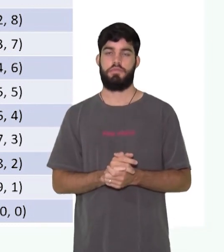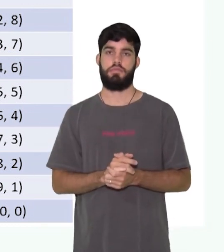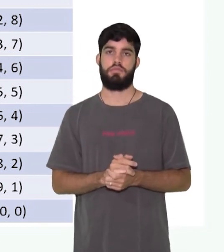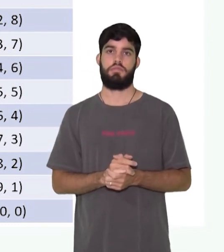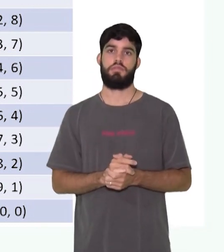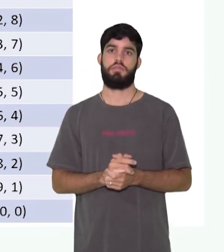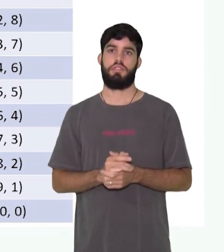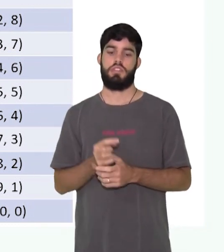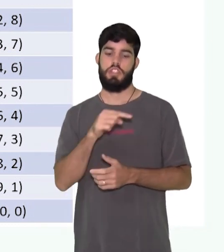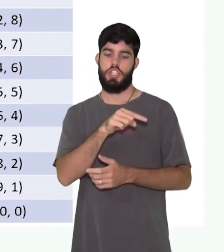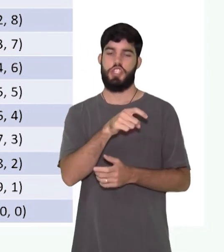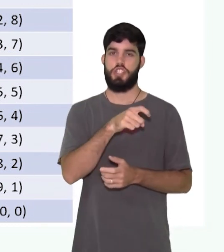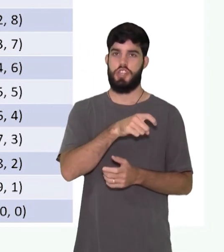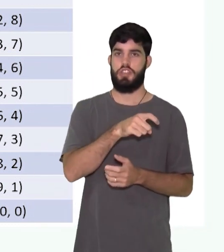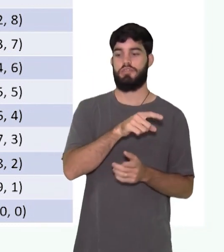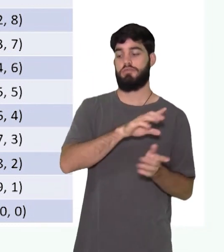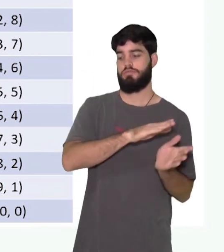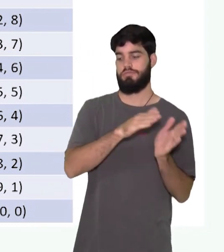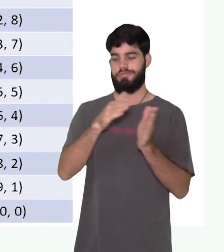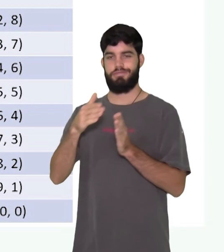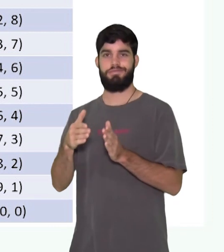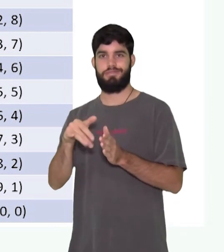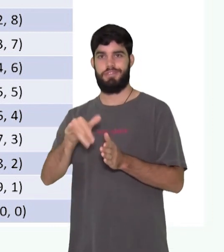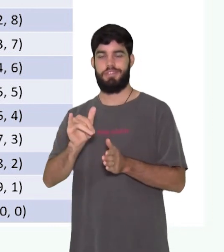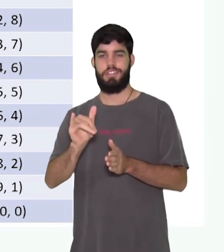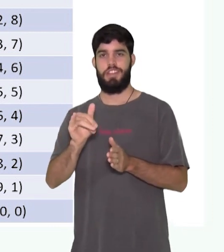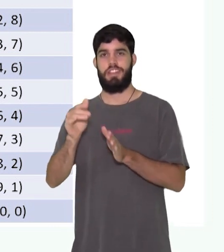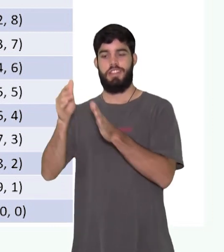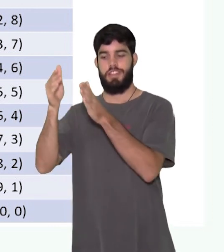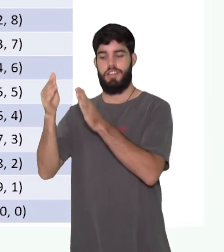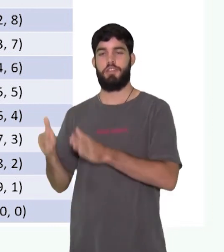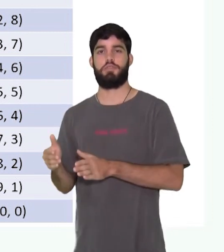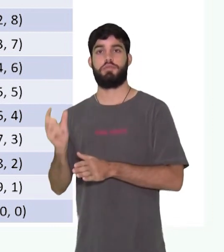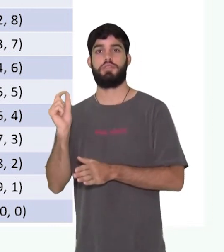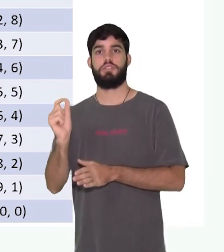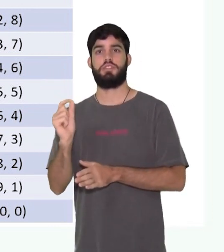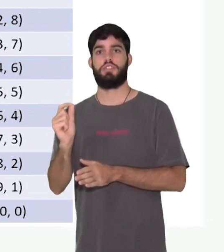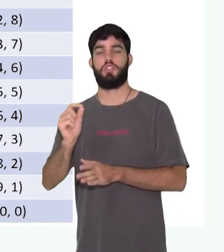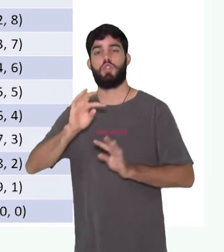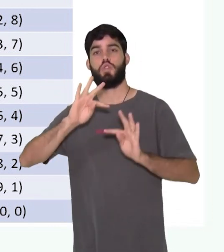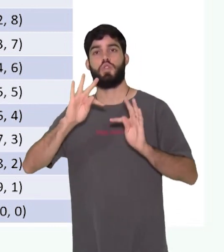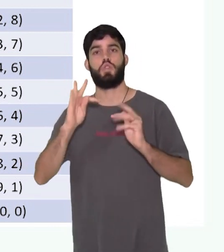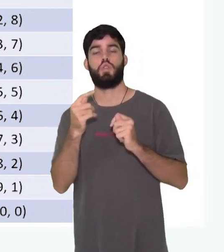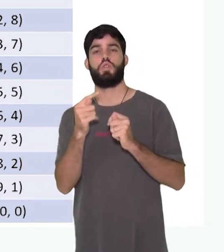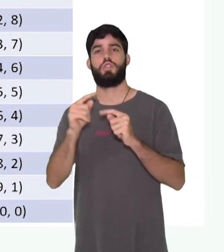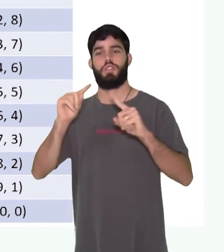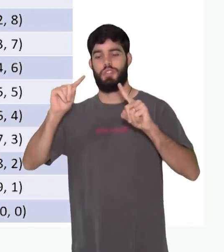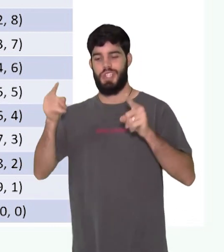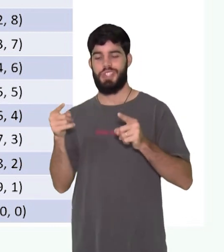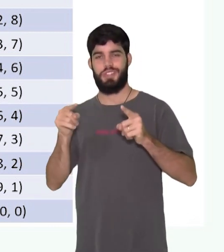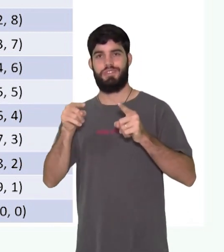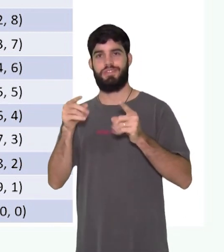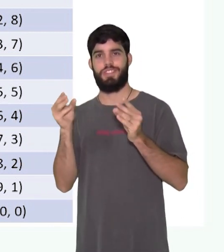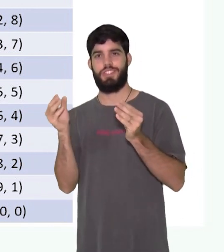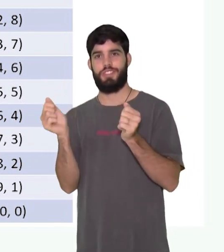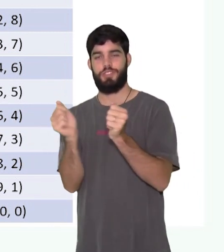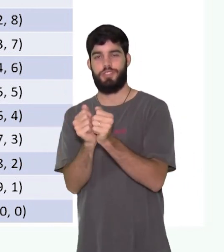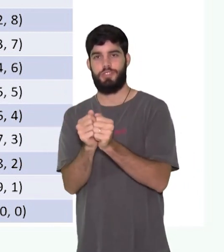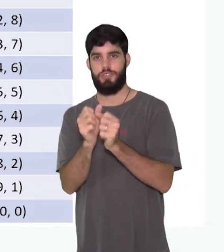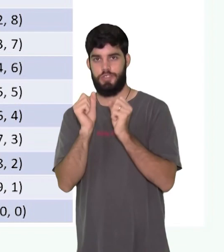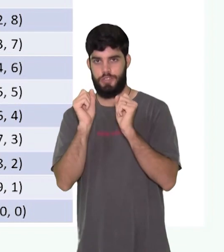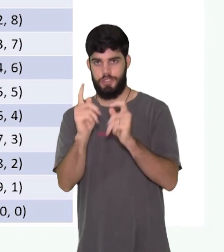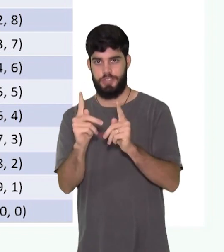após atribuir cada valor desse aqui a x e na última coluna nós temos todos os pares ordenados de